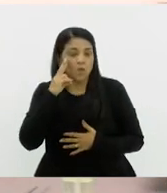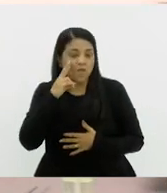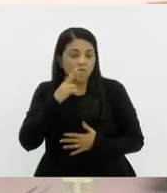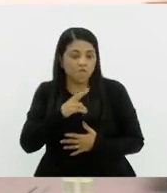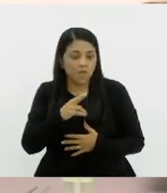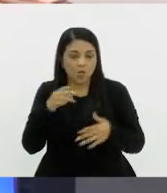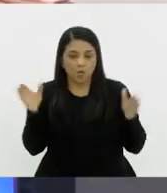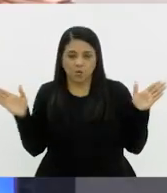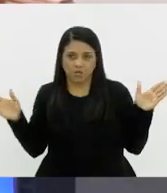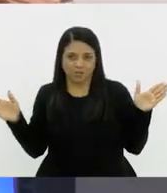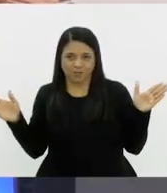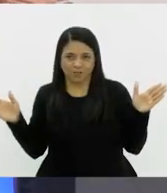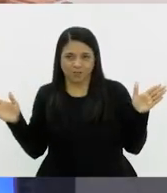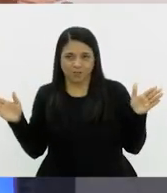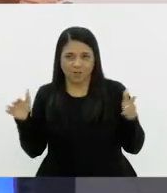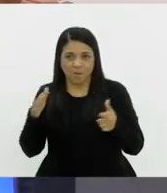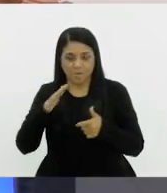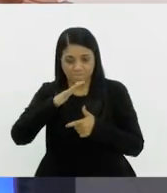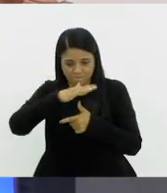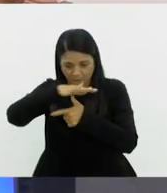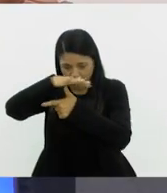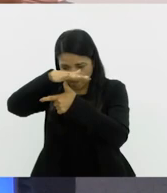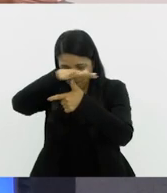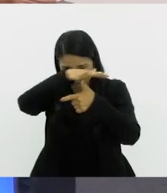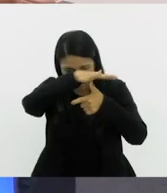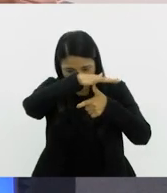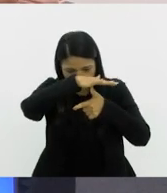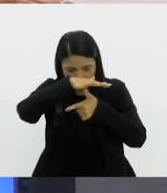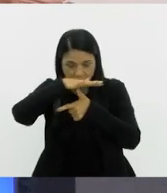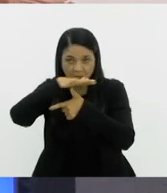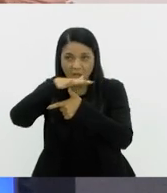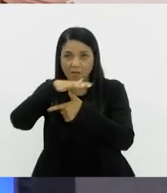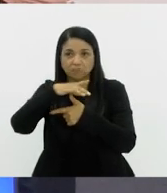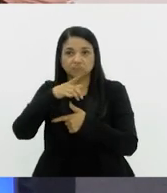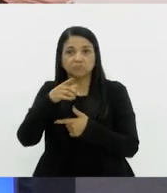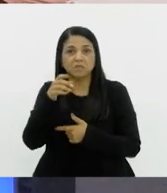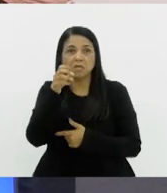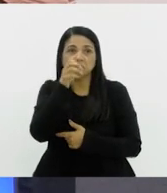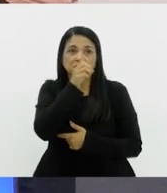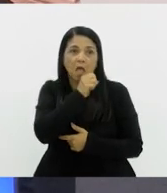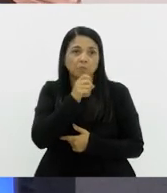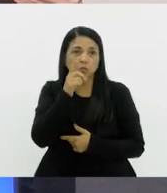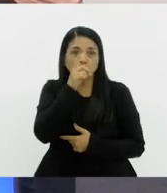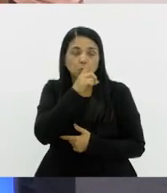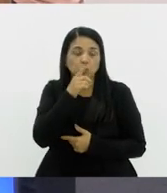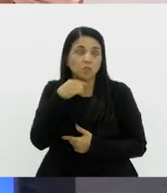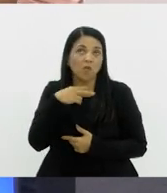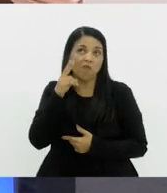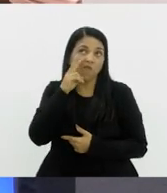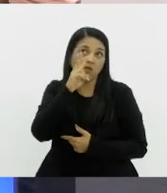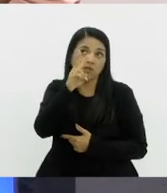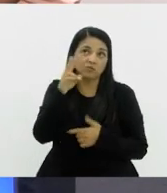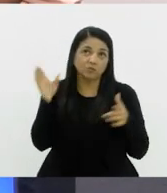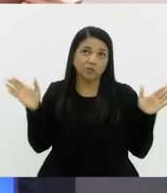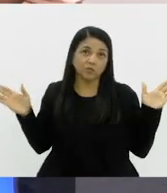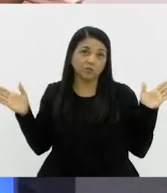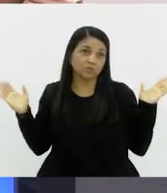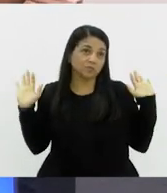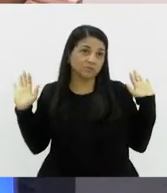de perto de helicóptero, que ver o Cristo todo mundo pode ver. É. Eu ando todo fim de semana nas paineiras, vejo o Cristo de muito perto.